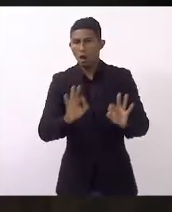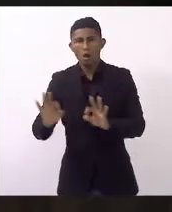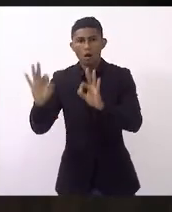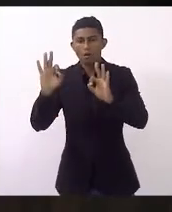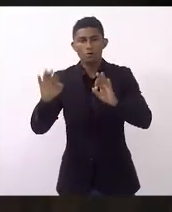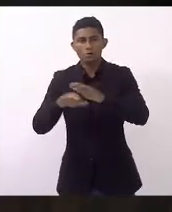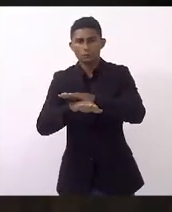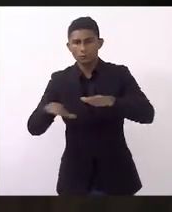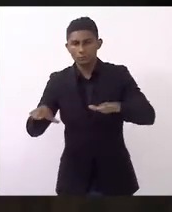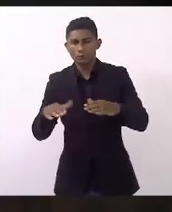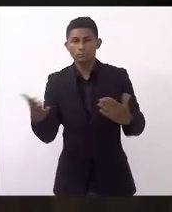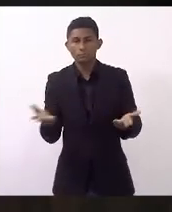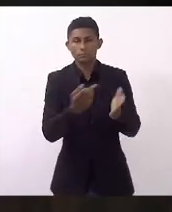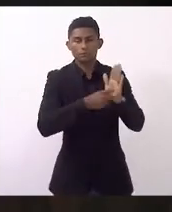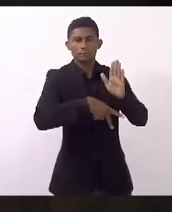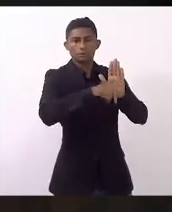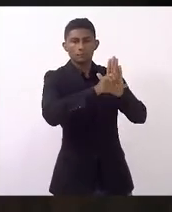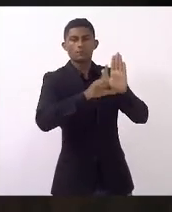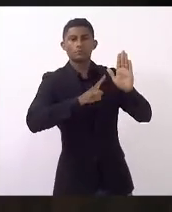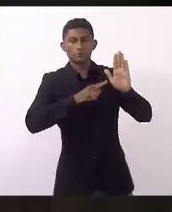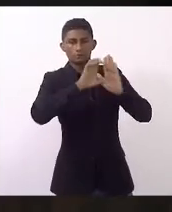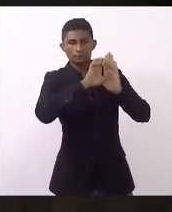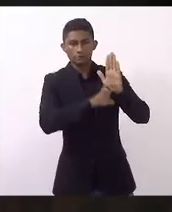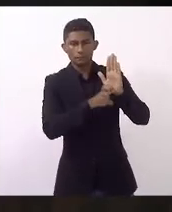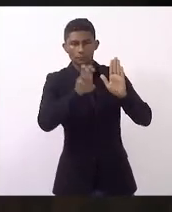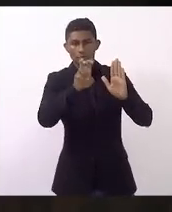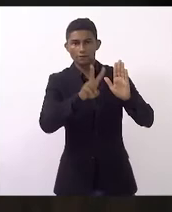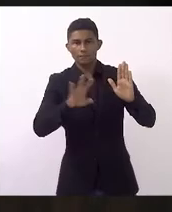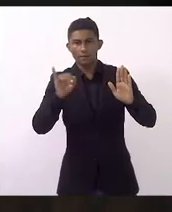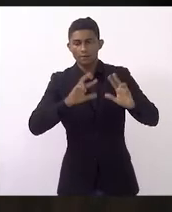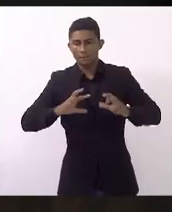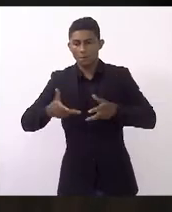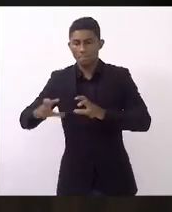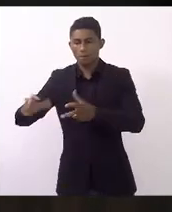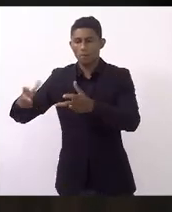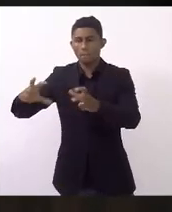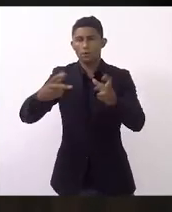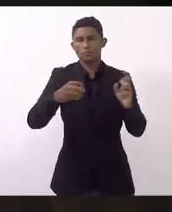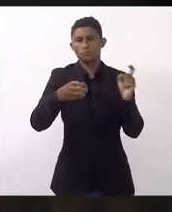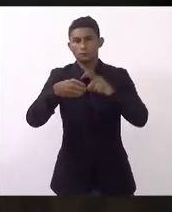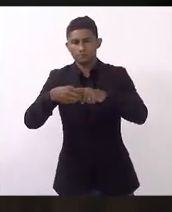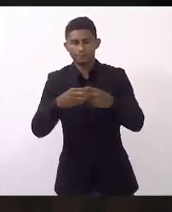discussão, o projeto recebeu 5 emendas e retorna às comissões. Projeto de lei